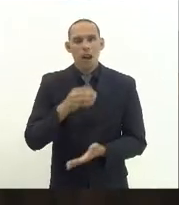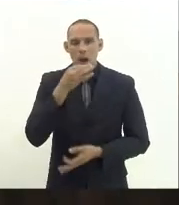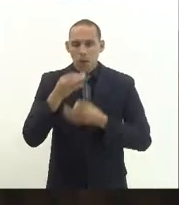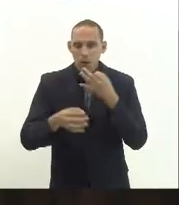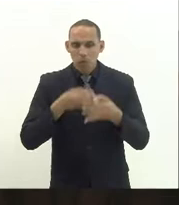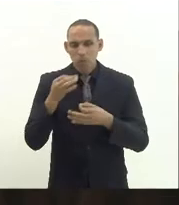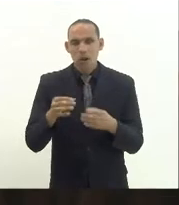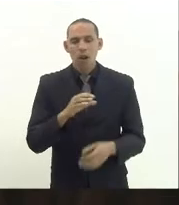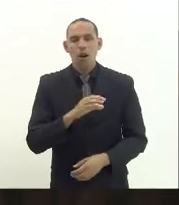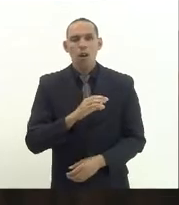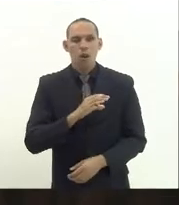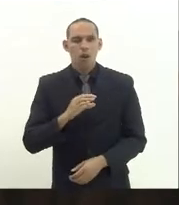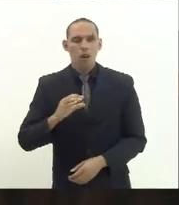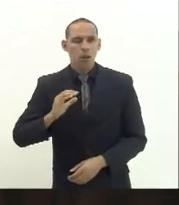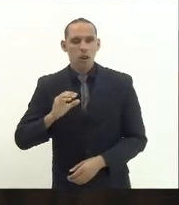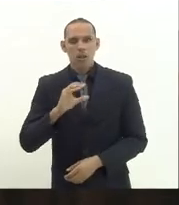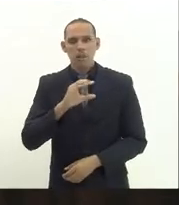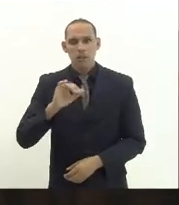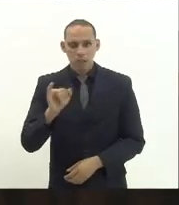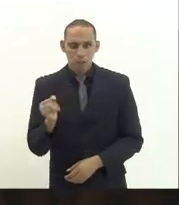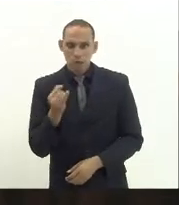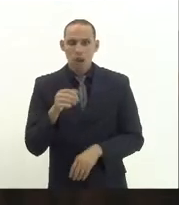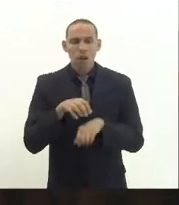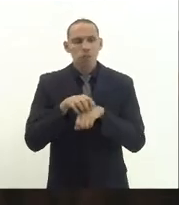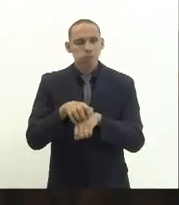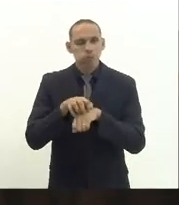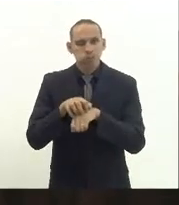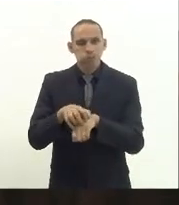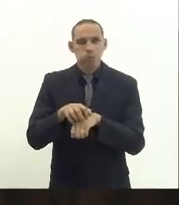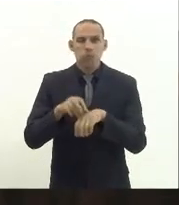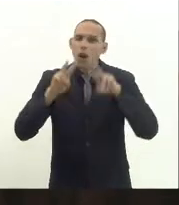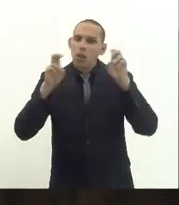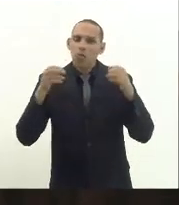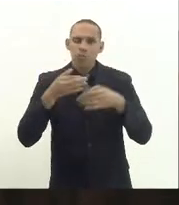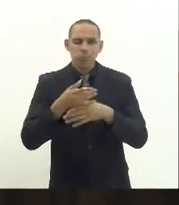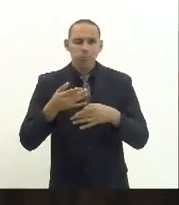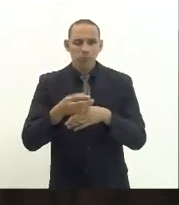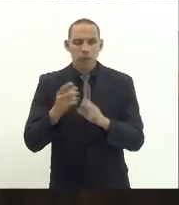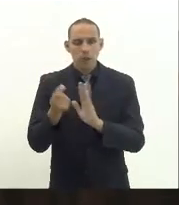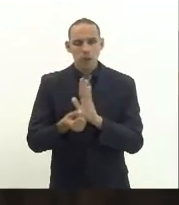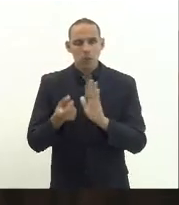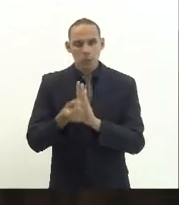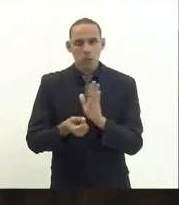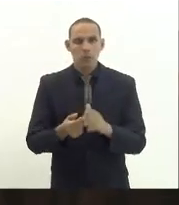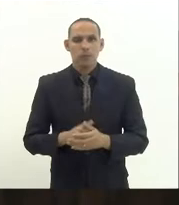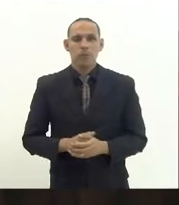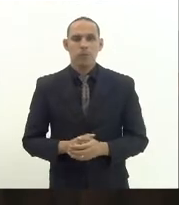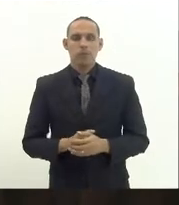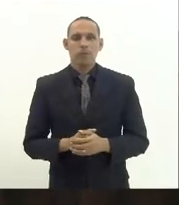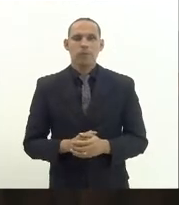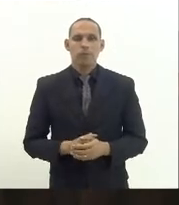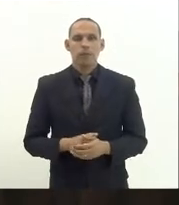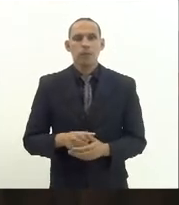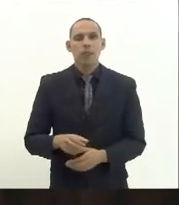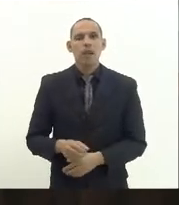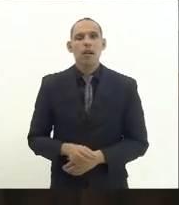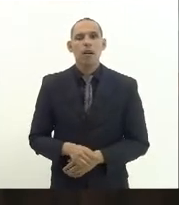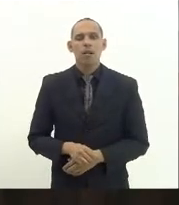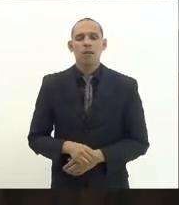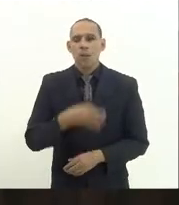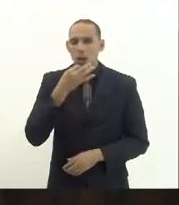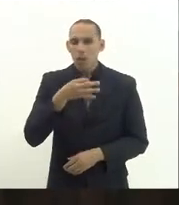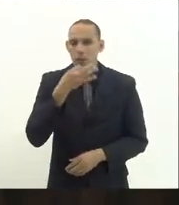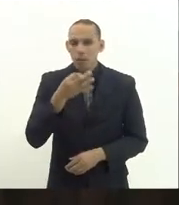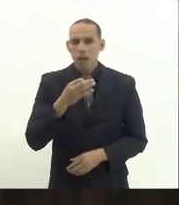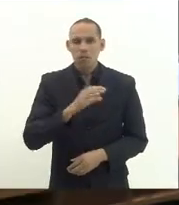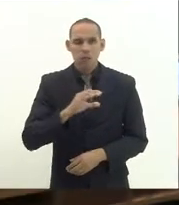de concessão Justiça de transporte de assuntos municipais e orçamento para emitir parecer pela comissão de quais